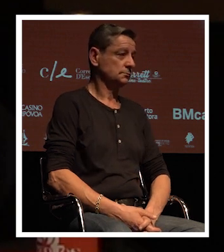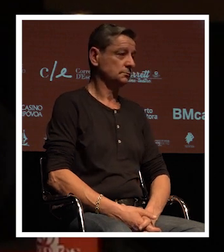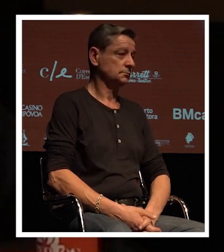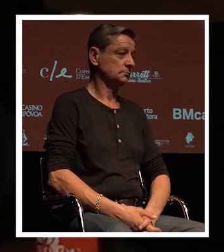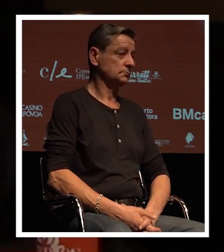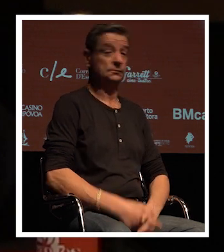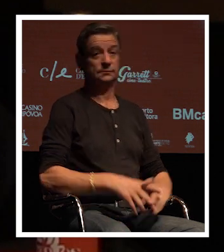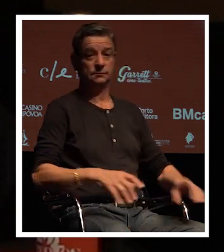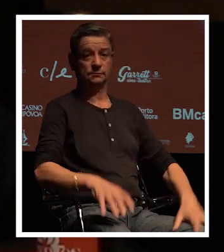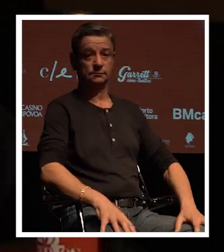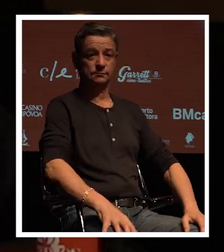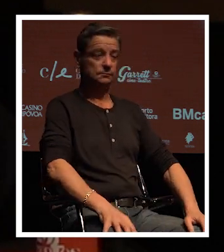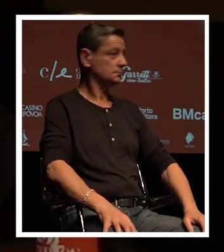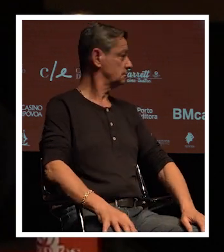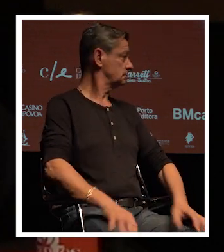pessou